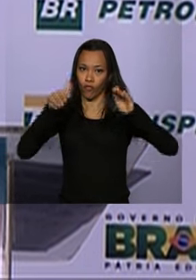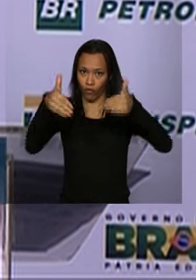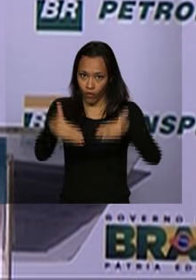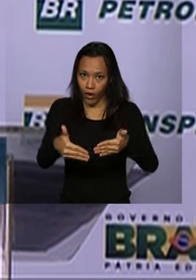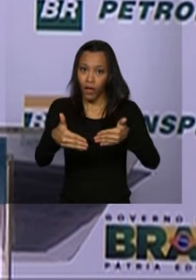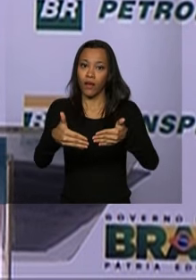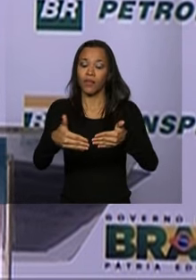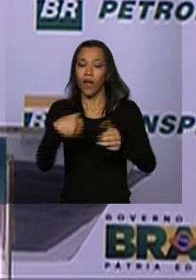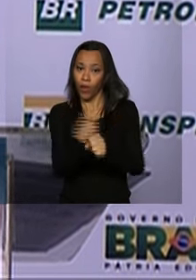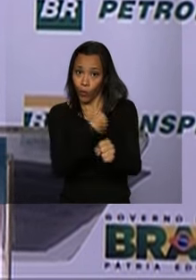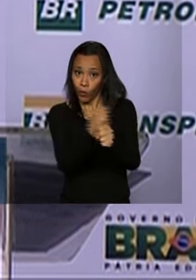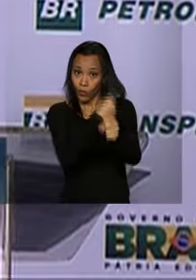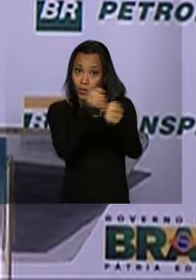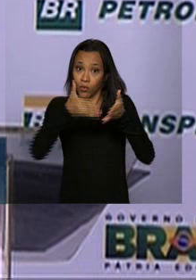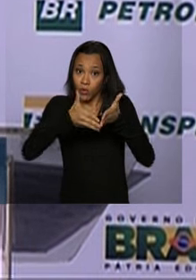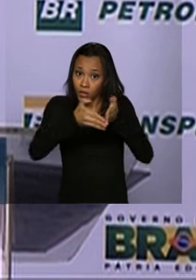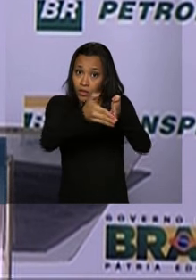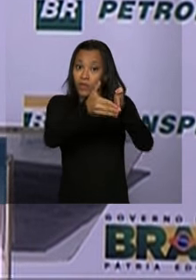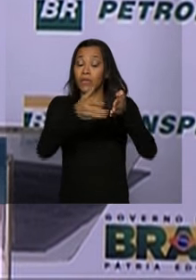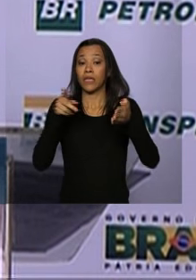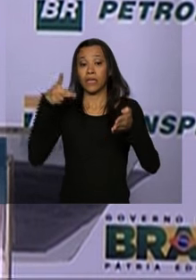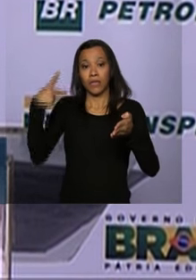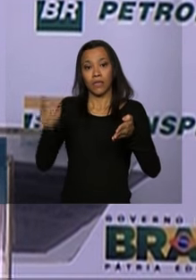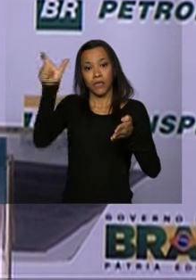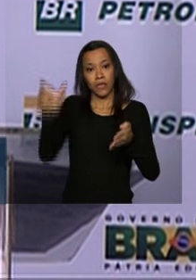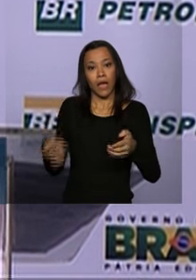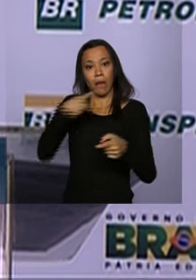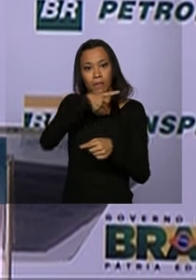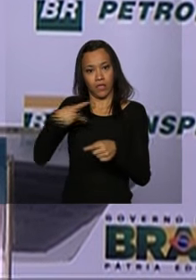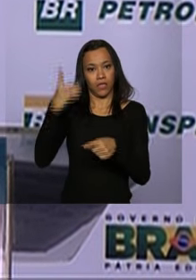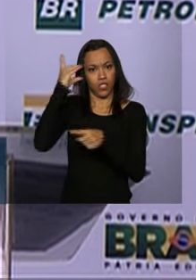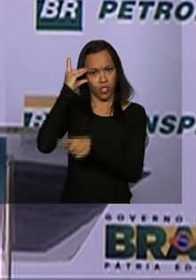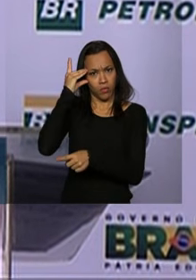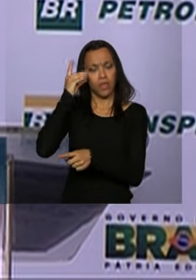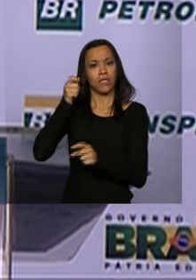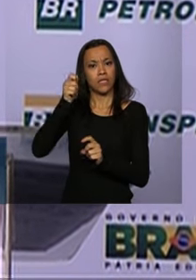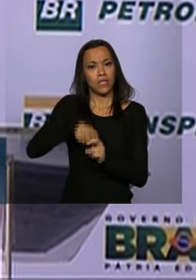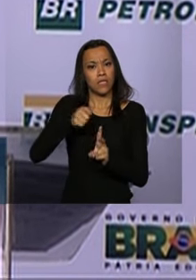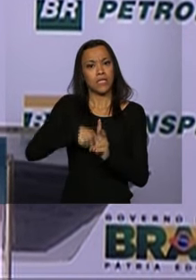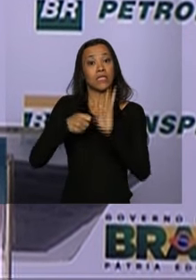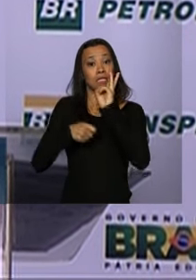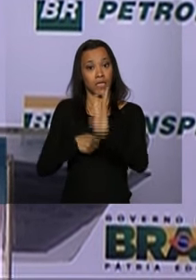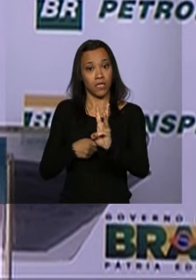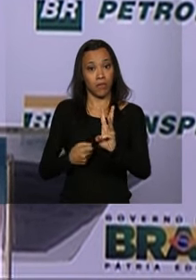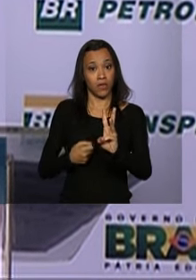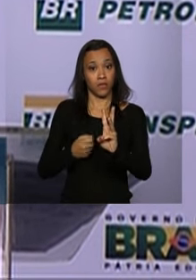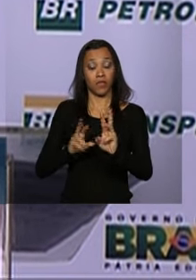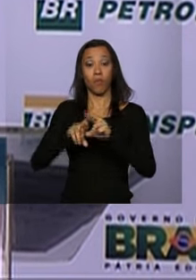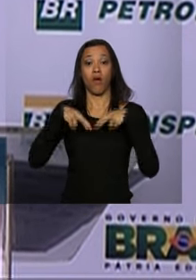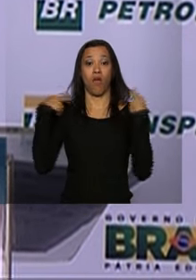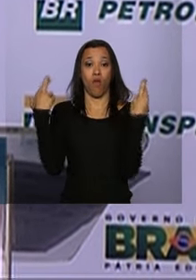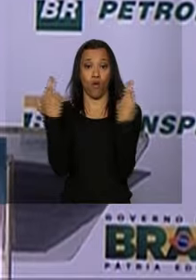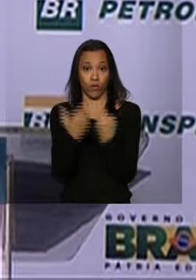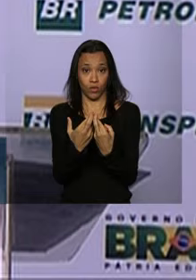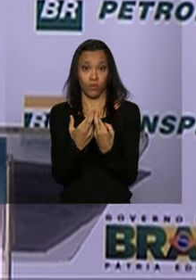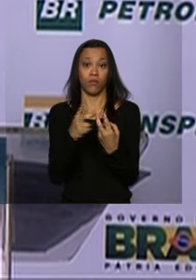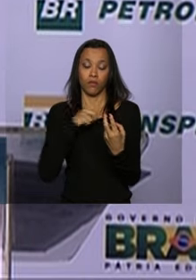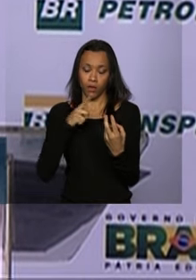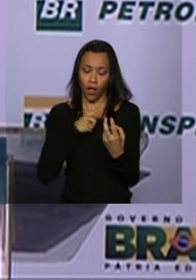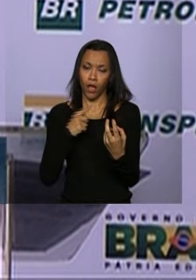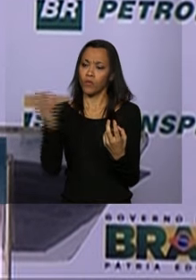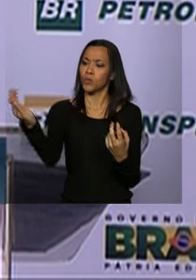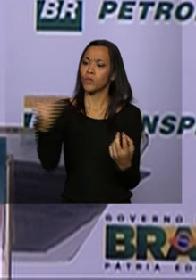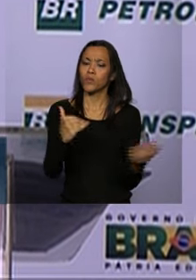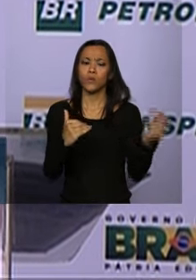nossa presidenta que ela mantém a cada 3 meses a reunião do Conselho do Fundo de Marinha Mercante, onde se reúne